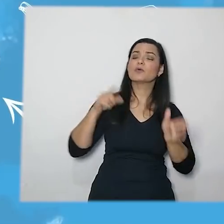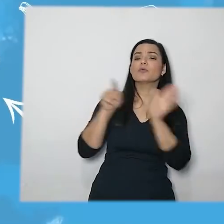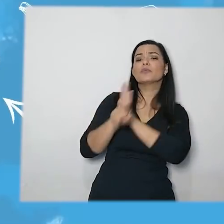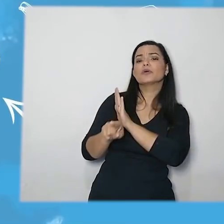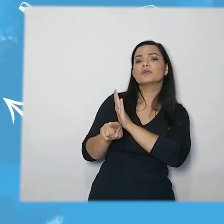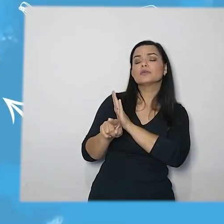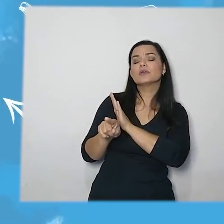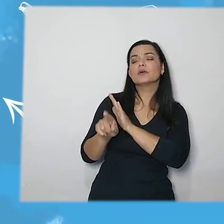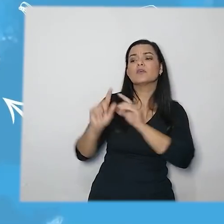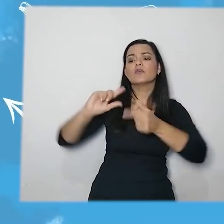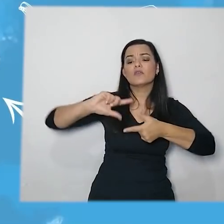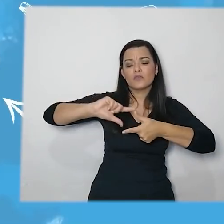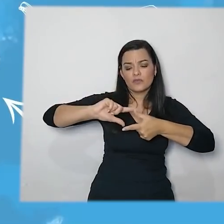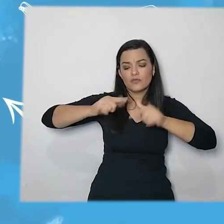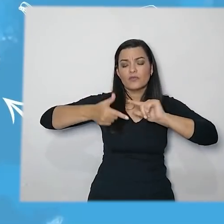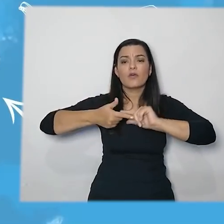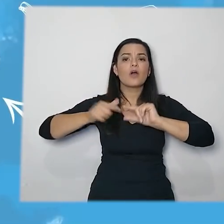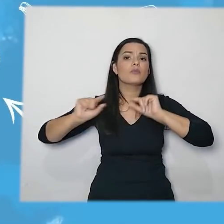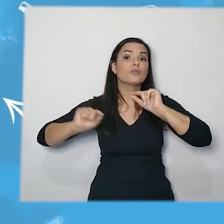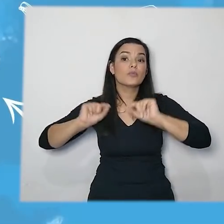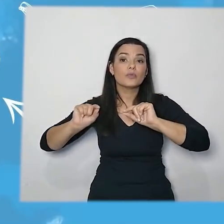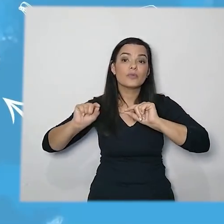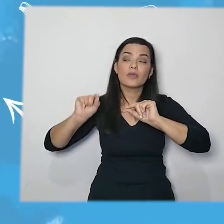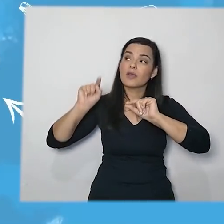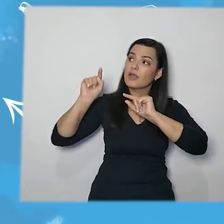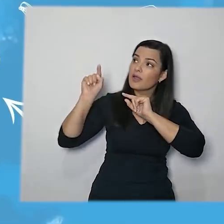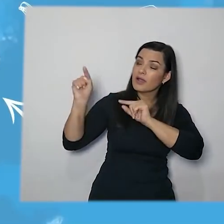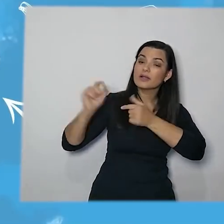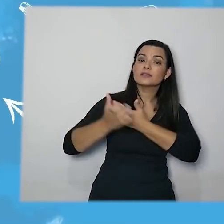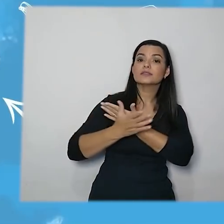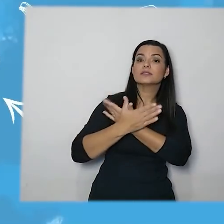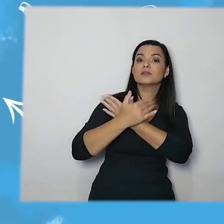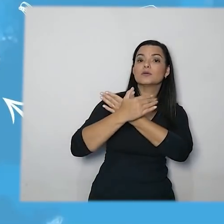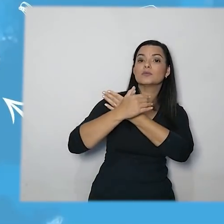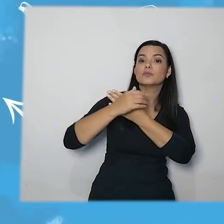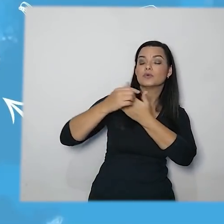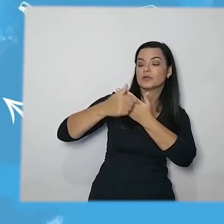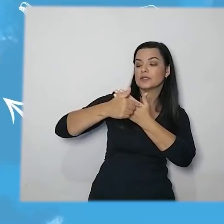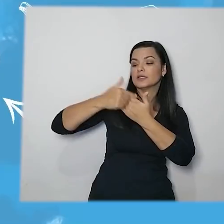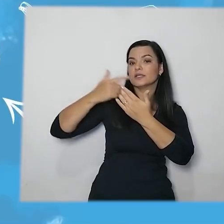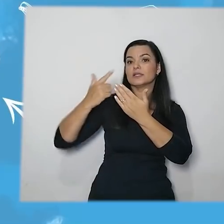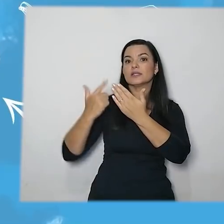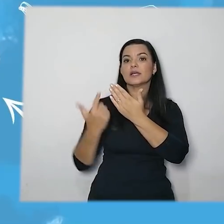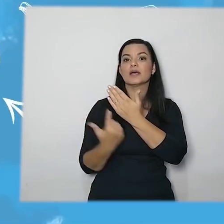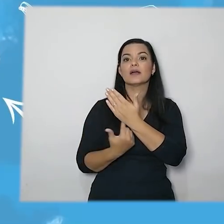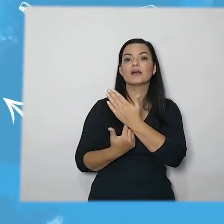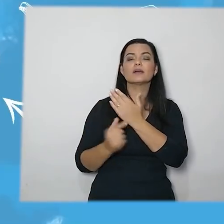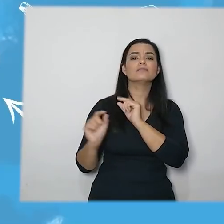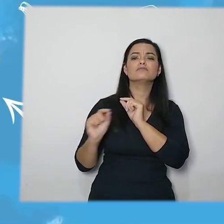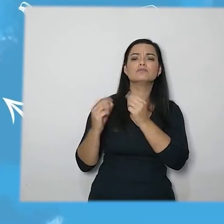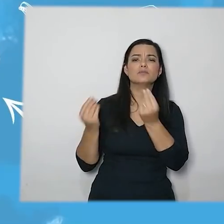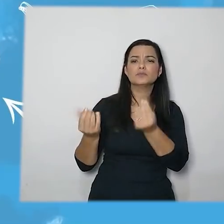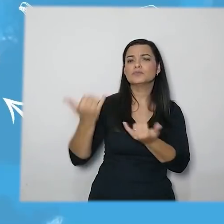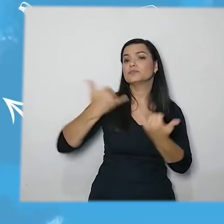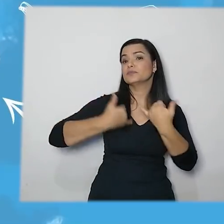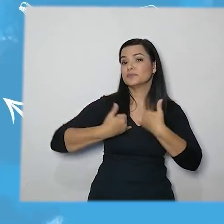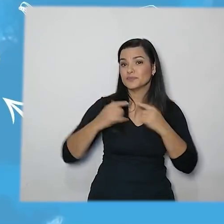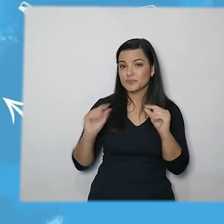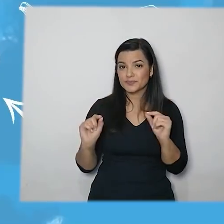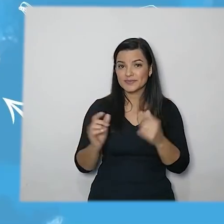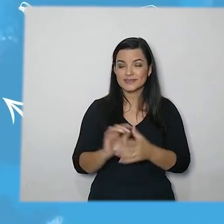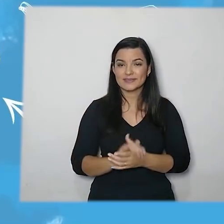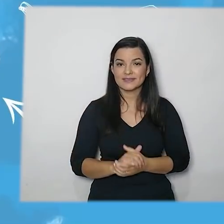a forma que nós temos na asa dessa borboleta, o que vocês me diriam?